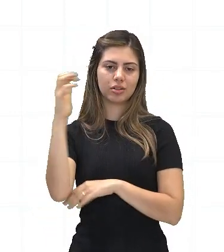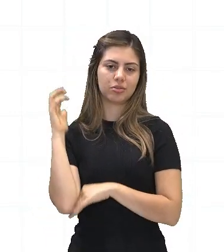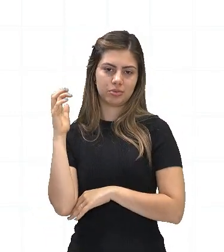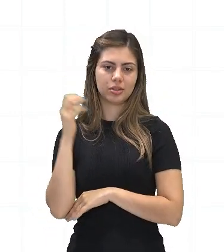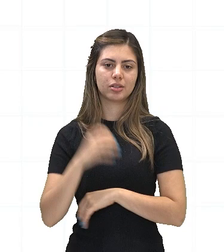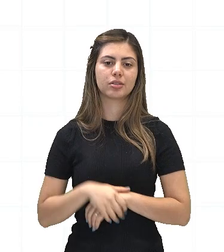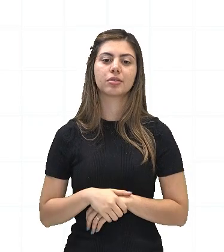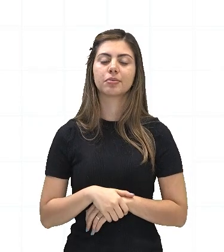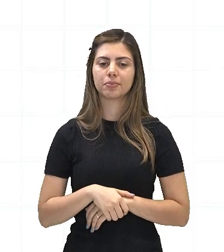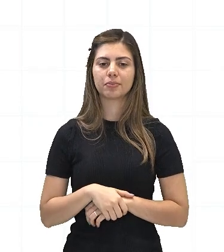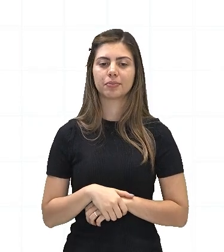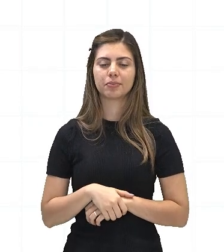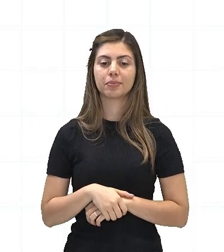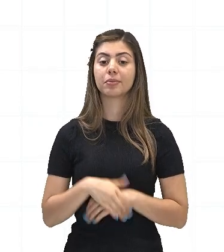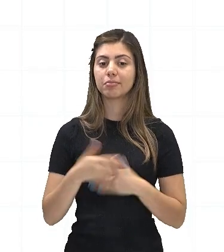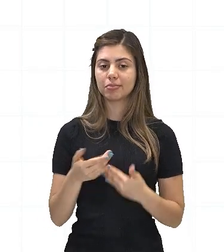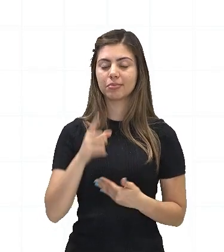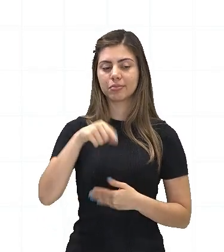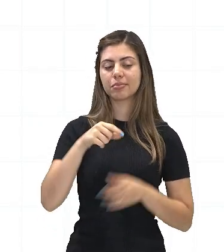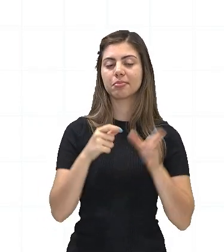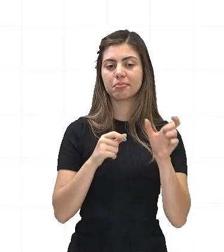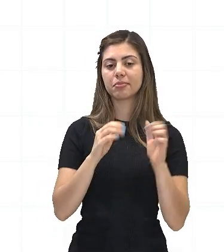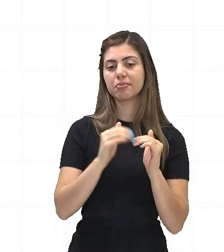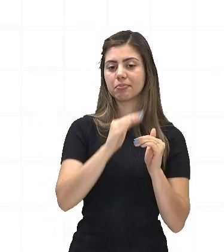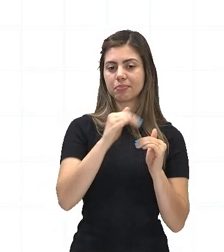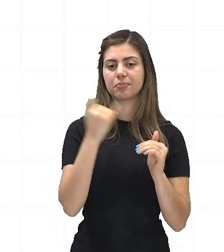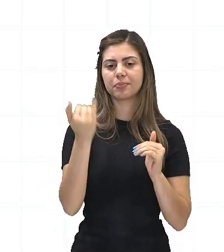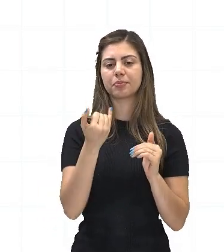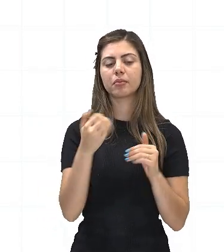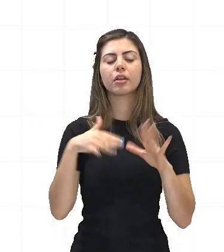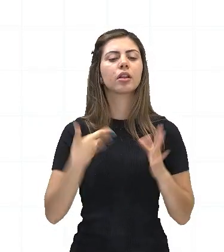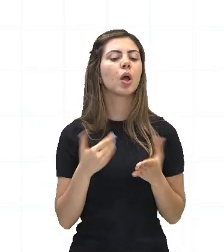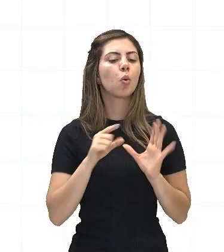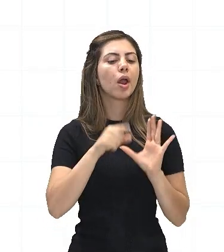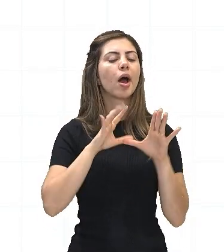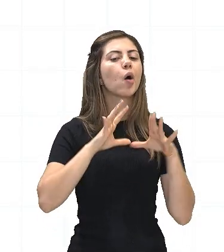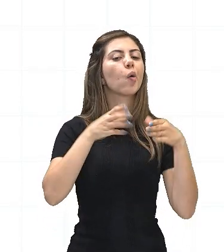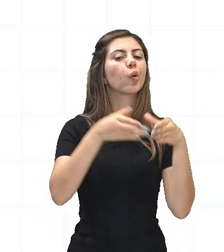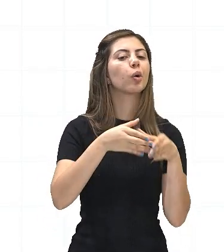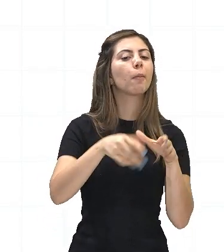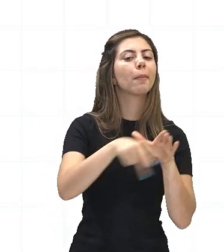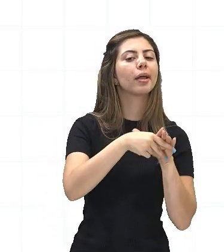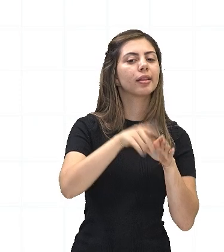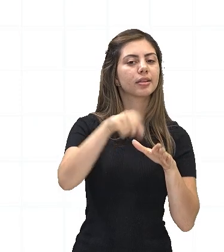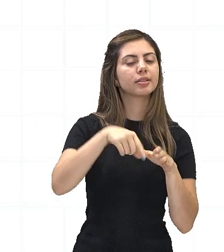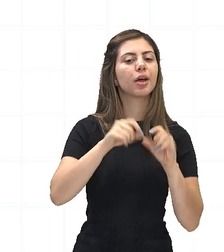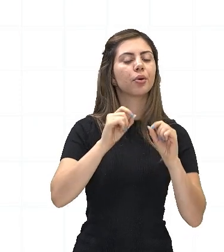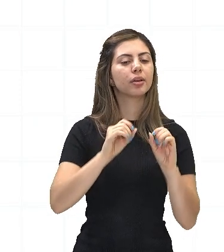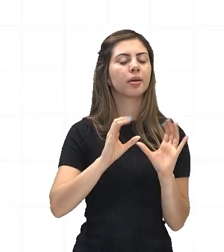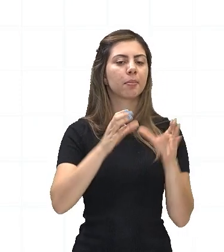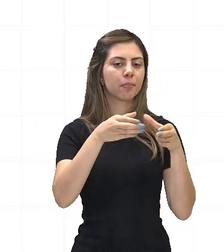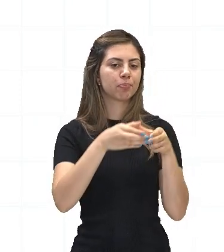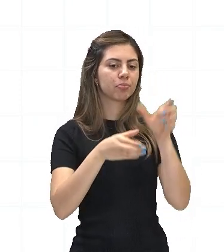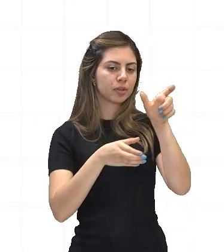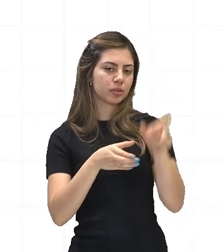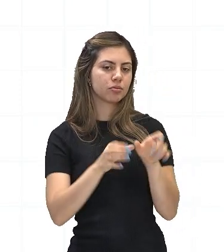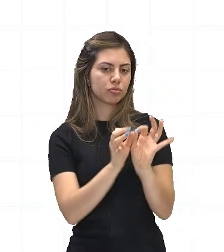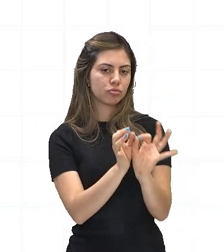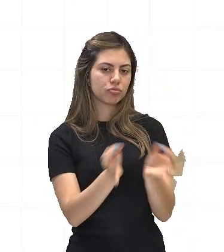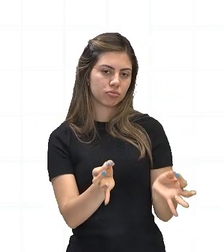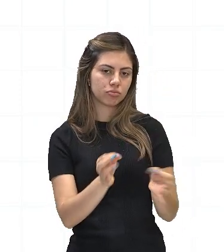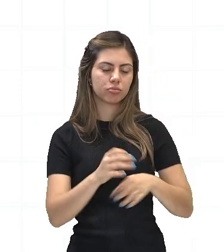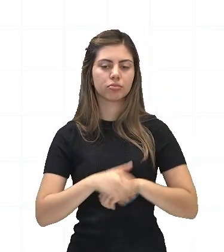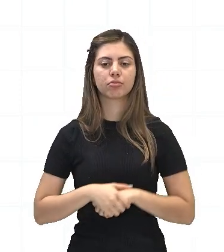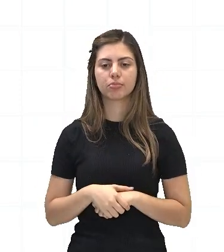núcleo natureza. E qual é a classificação desse meu sujeito? Sujeito simples, ok? Então,